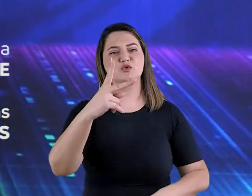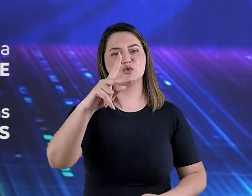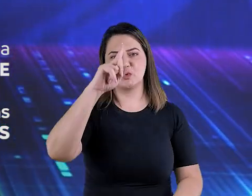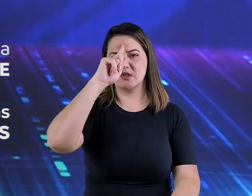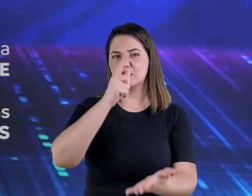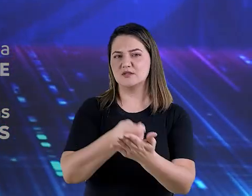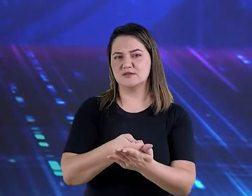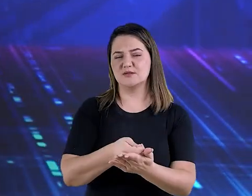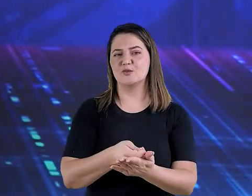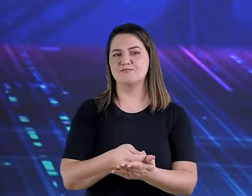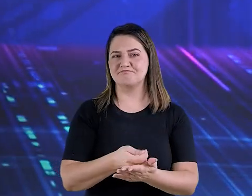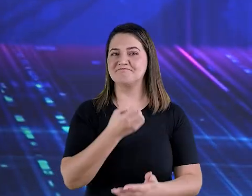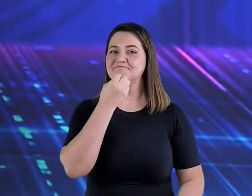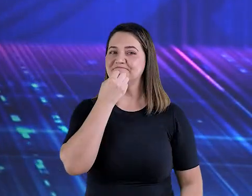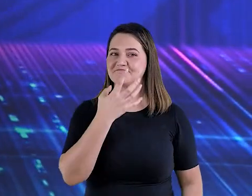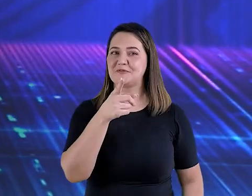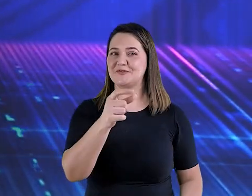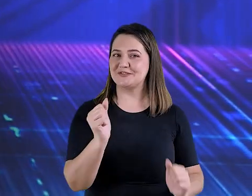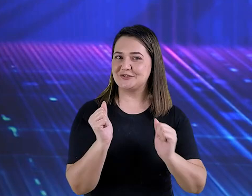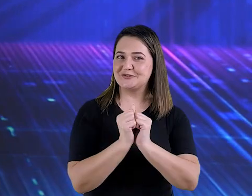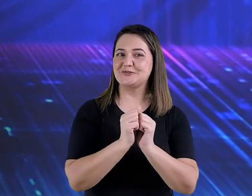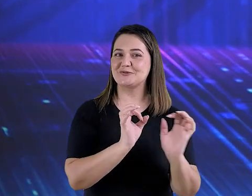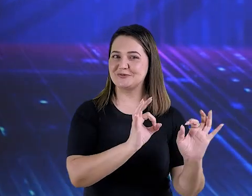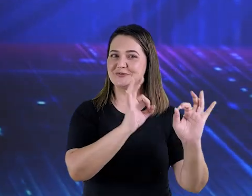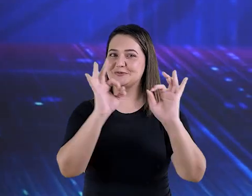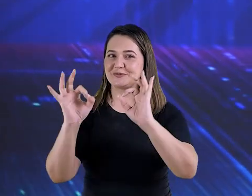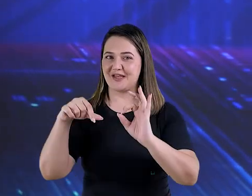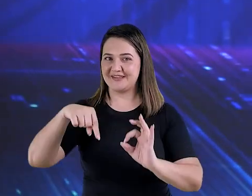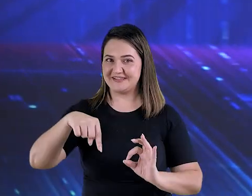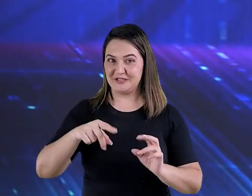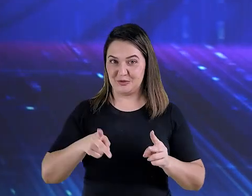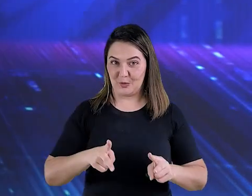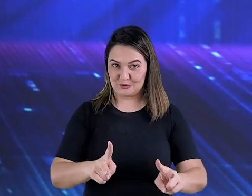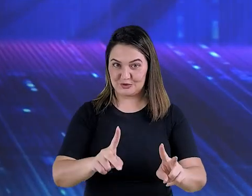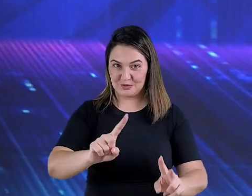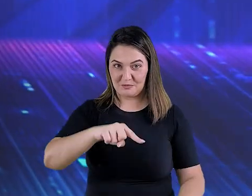muito a sua decisão. Que bom que você esteve conosco aqui no Arena do